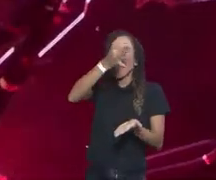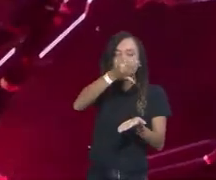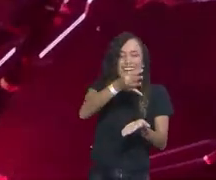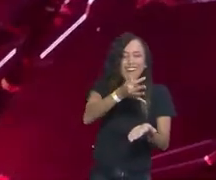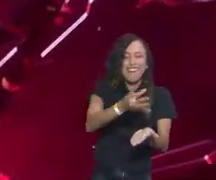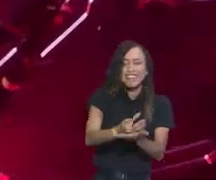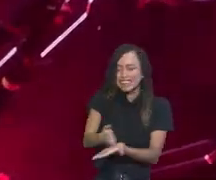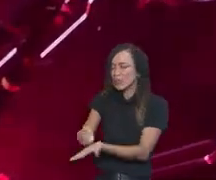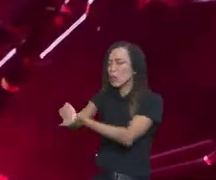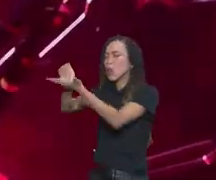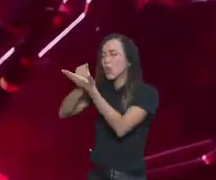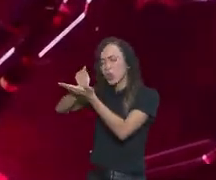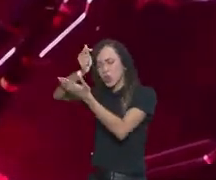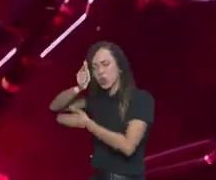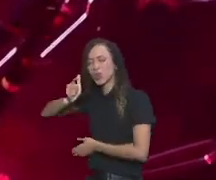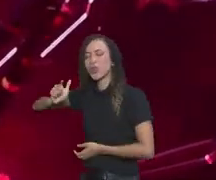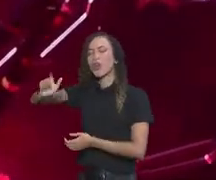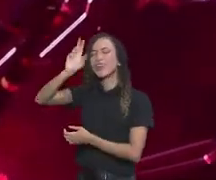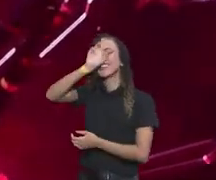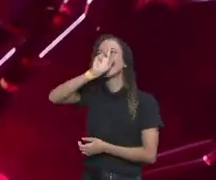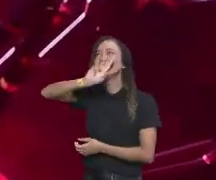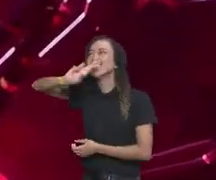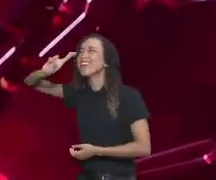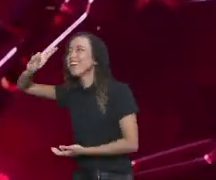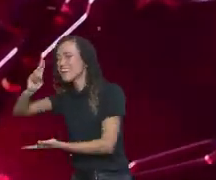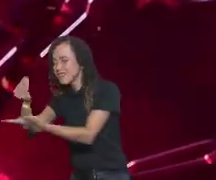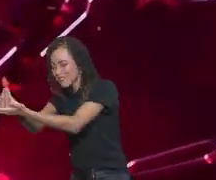ir as promessa